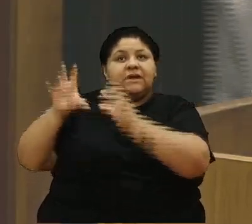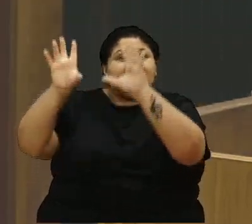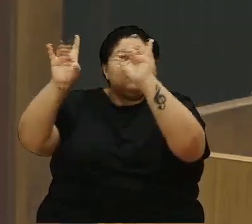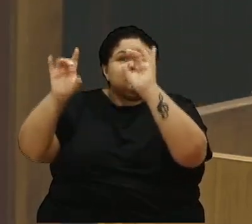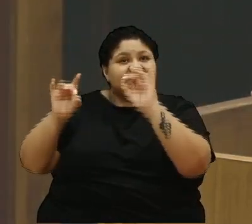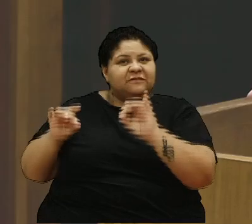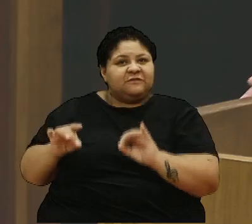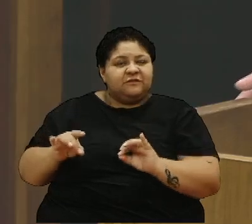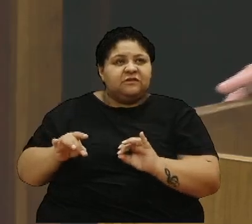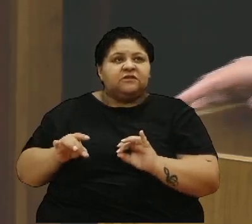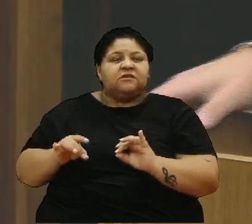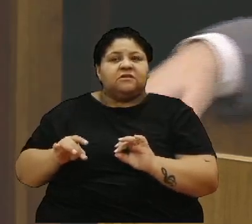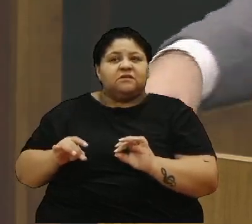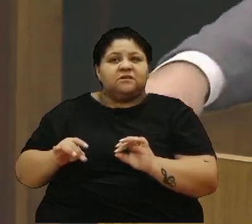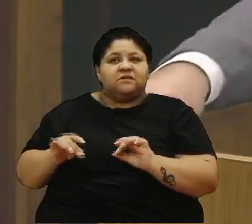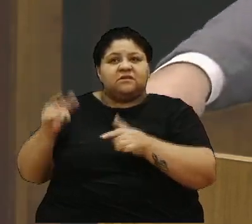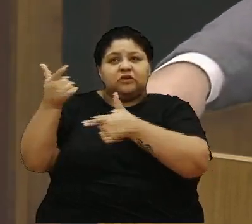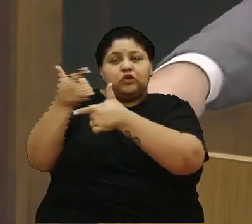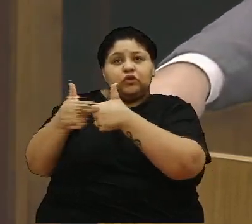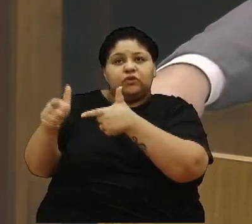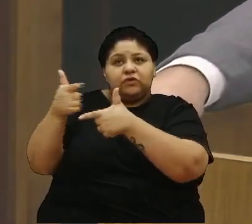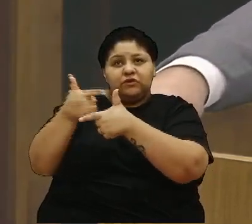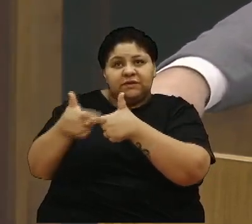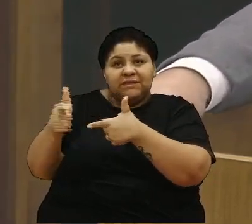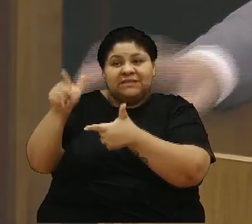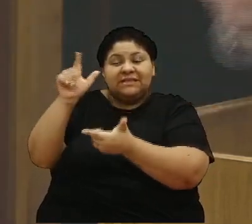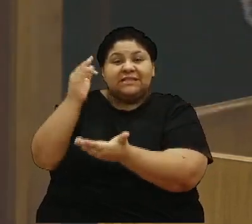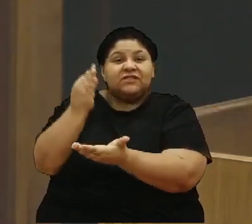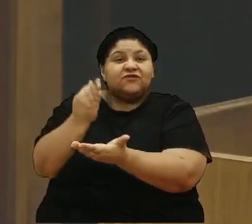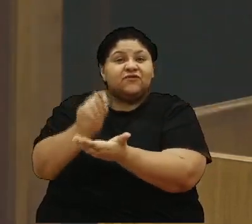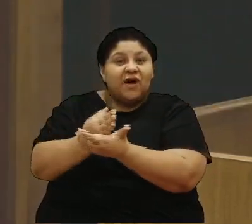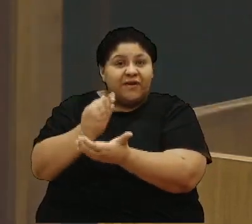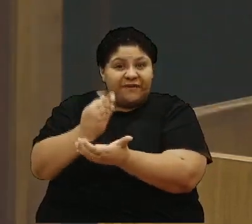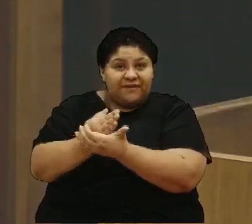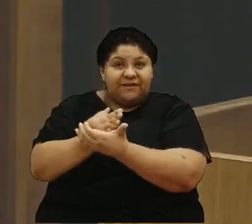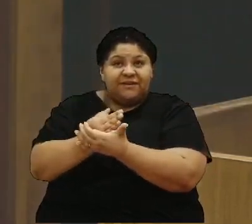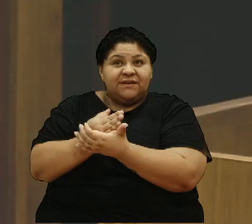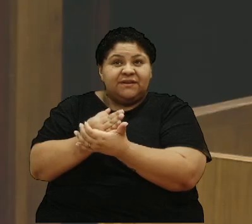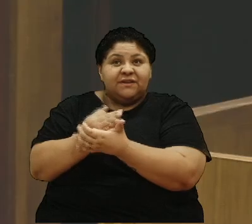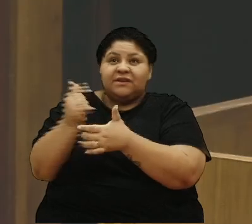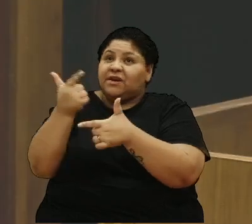especialistas sobre o problema das faltas. E, inclusive, é um